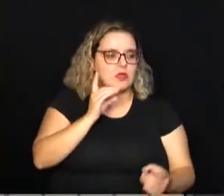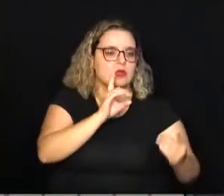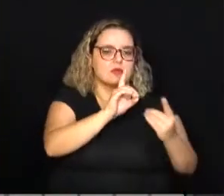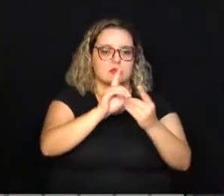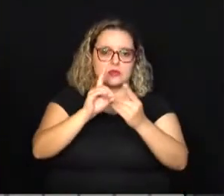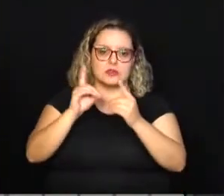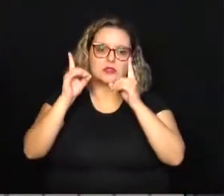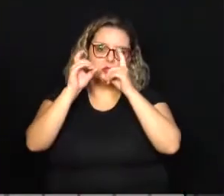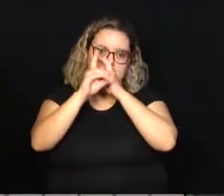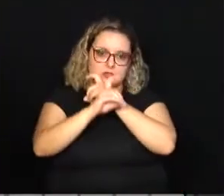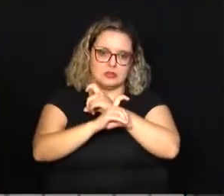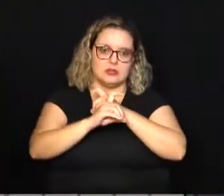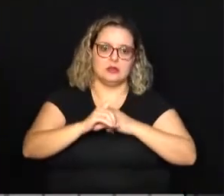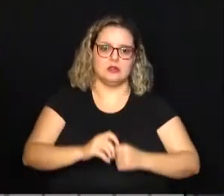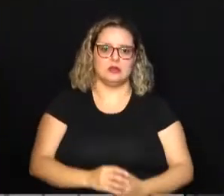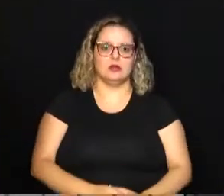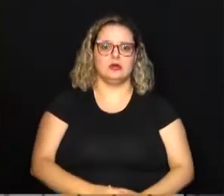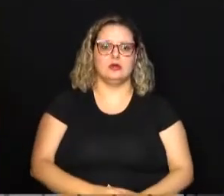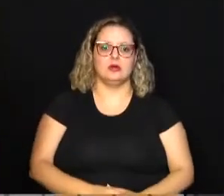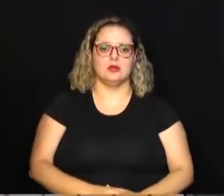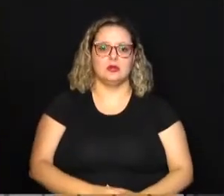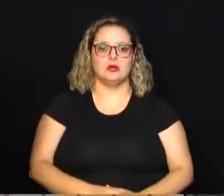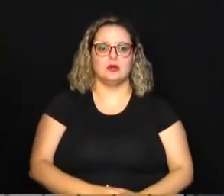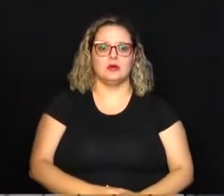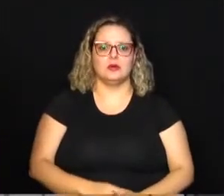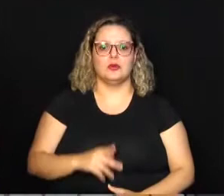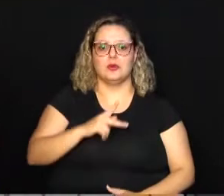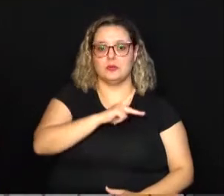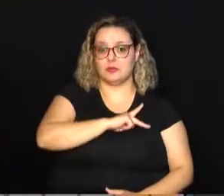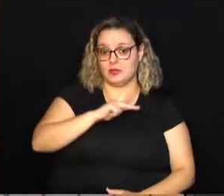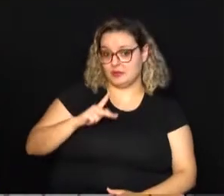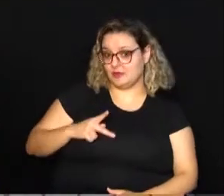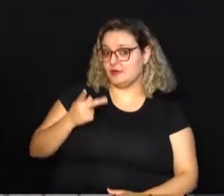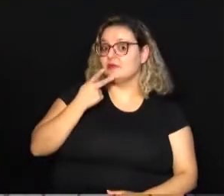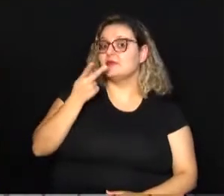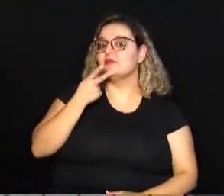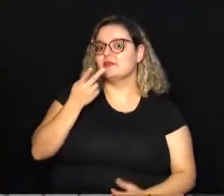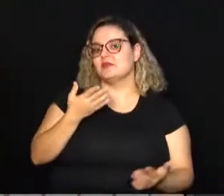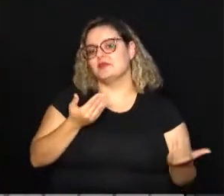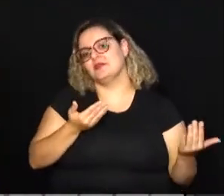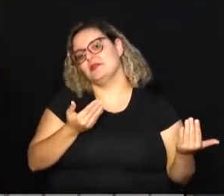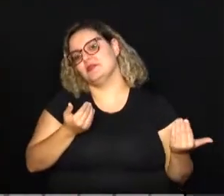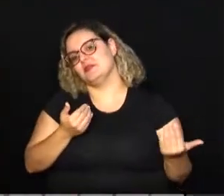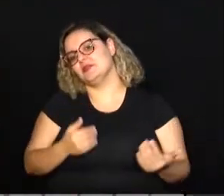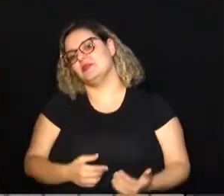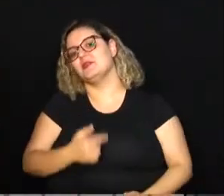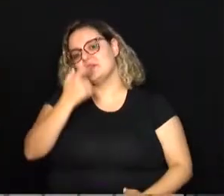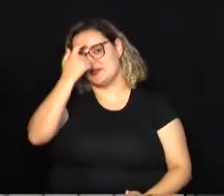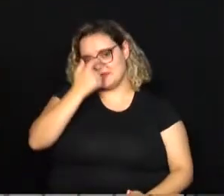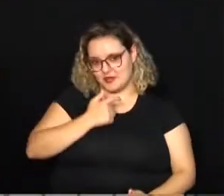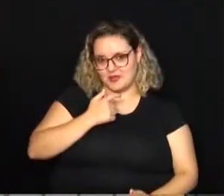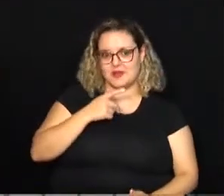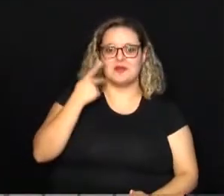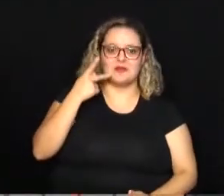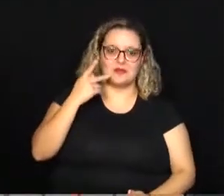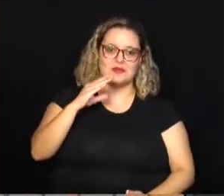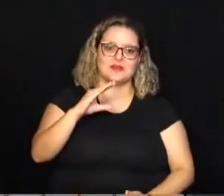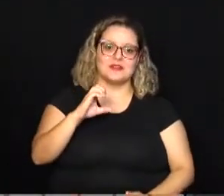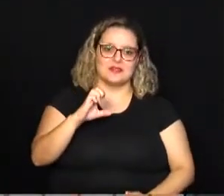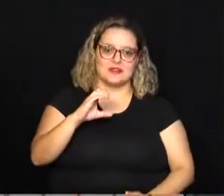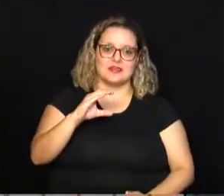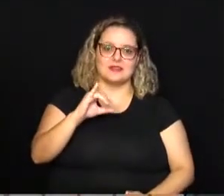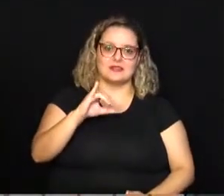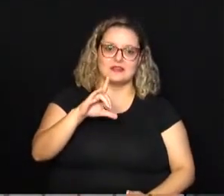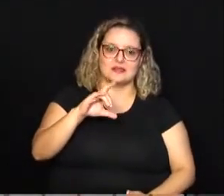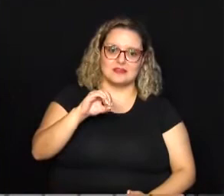dificuldades. O presidente, o senhor falou da juventude da Mariana, eu, vereador Cecílio, vereador Jair, nós